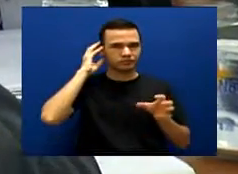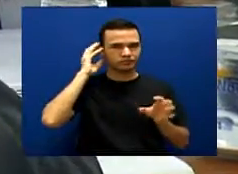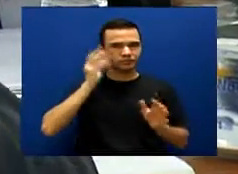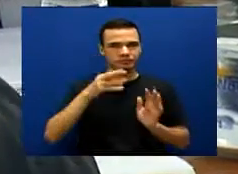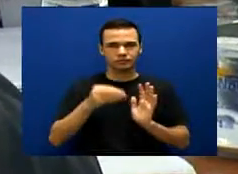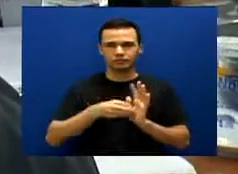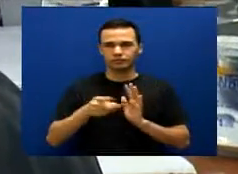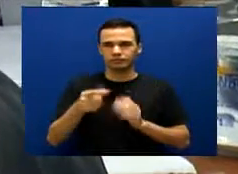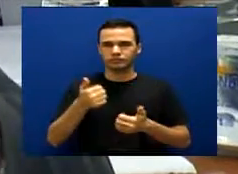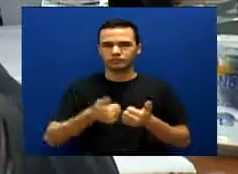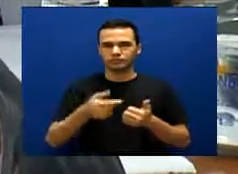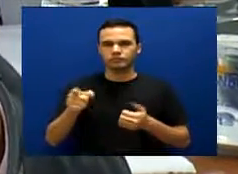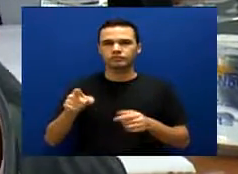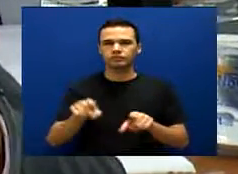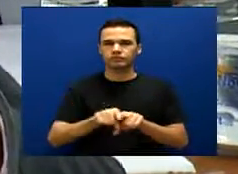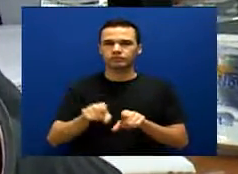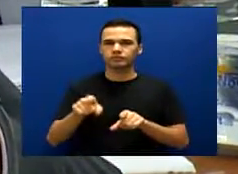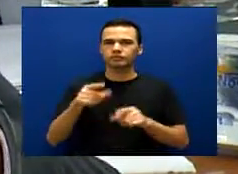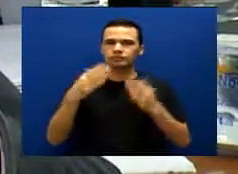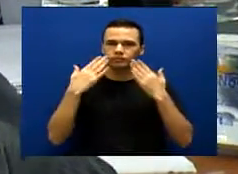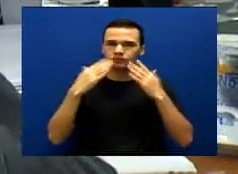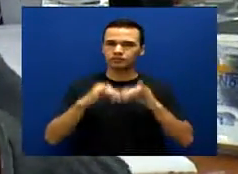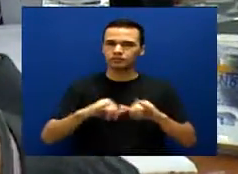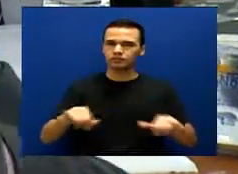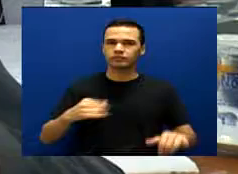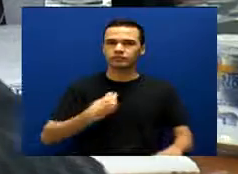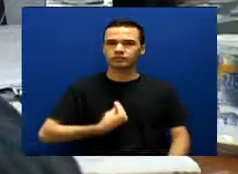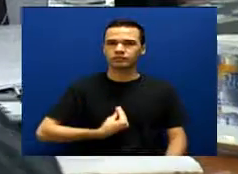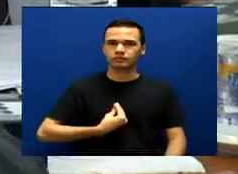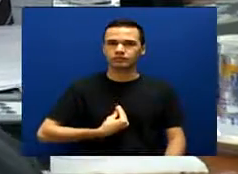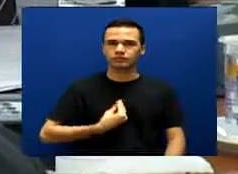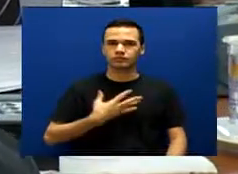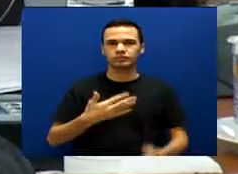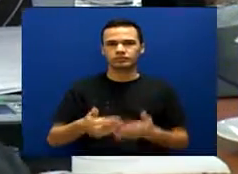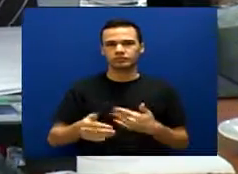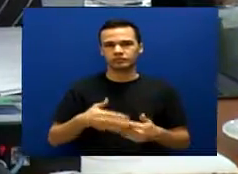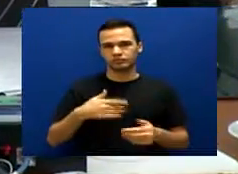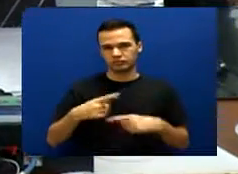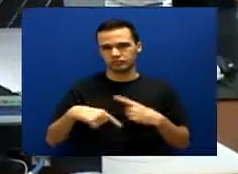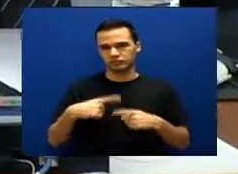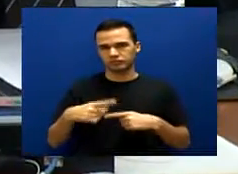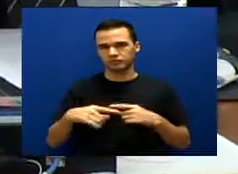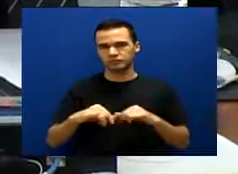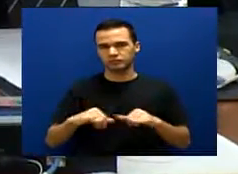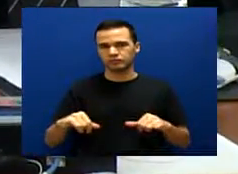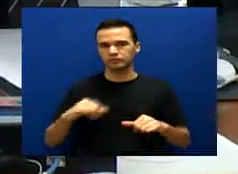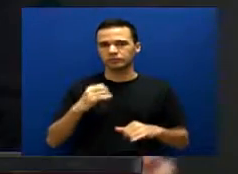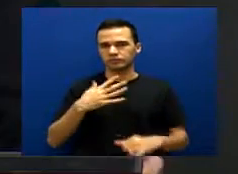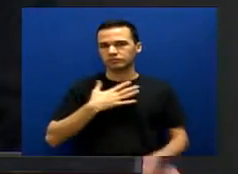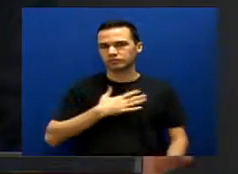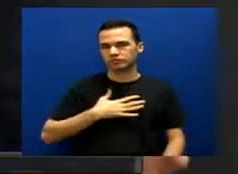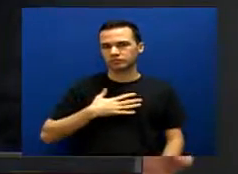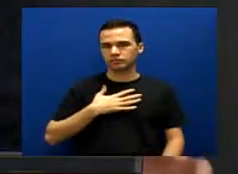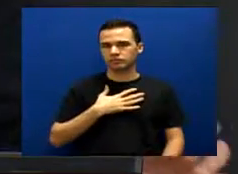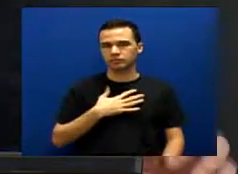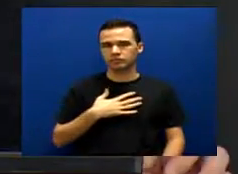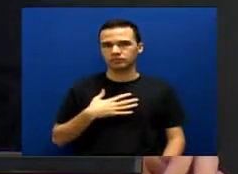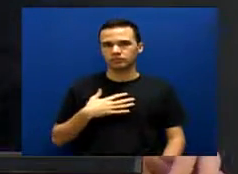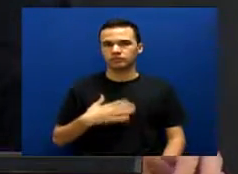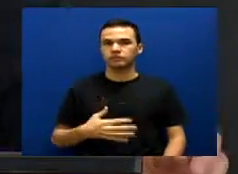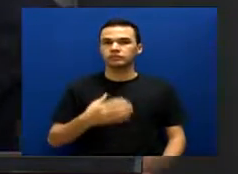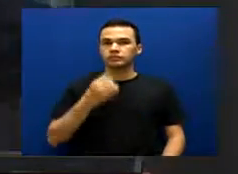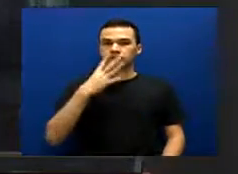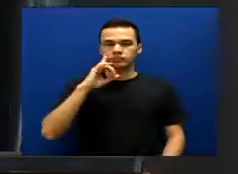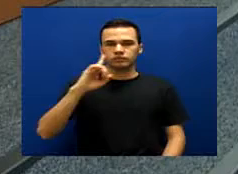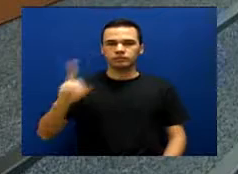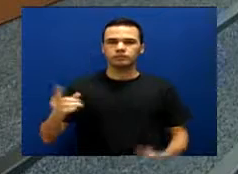todos os jogos estão lá. Ele mesmo não pôde citar a presença dele, mas deixa aqui o registro, seu presidente. Obrigado, eu gosto muito de futebol. Bom